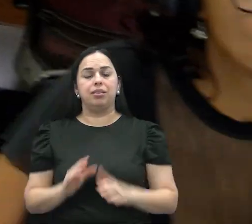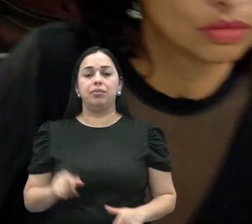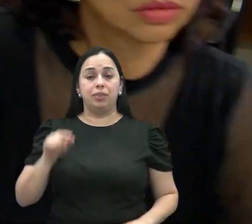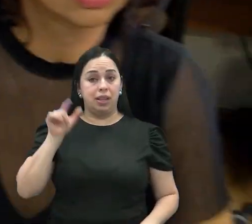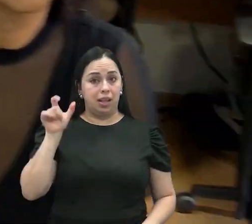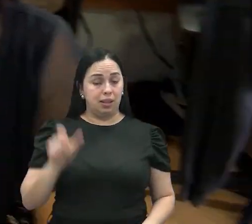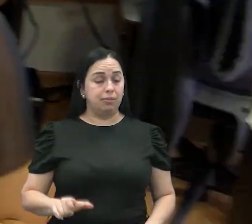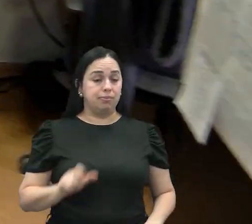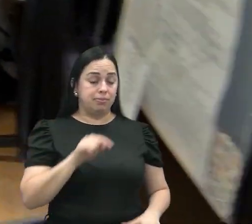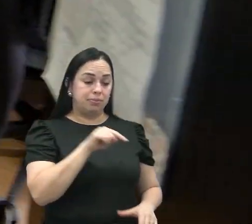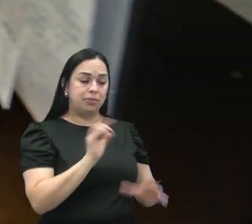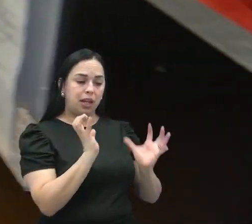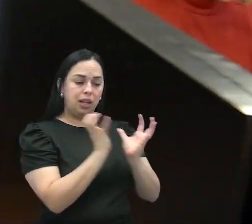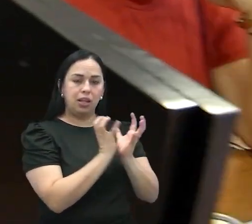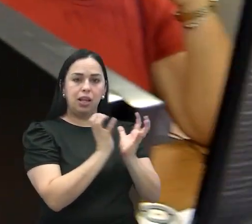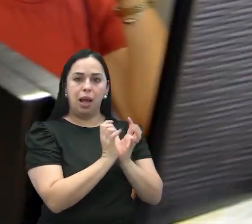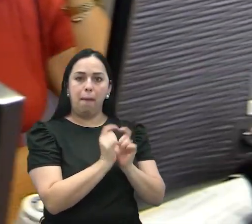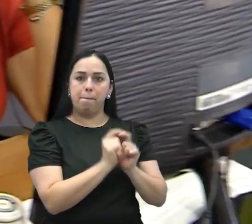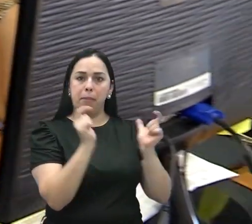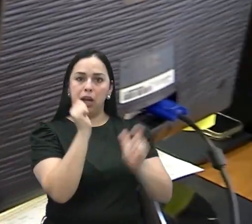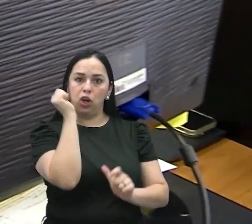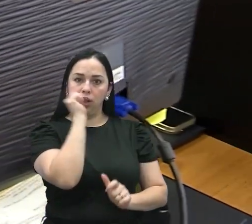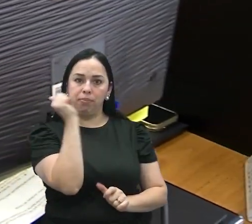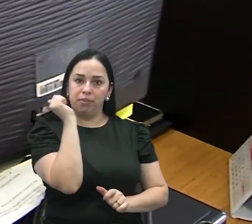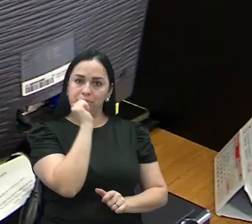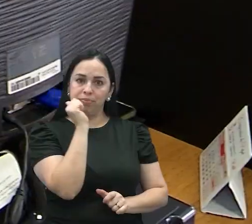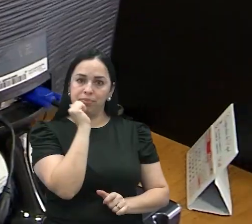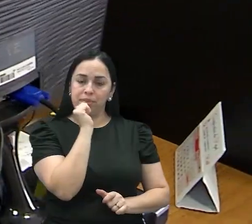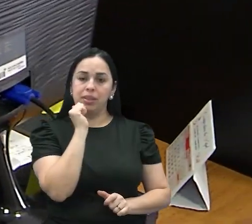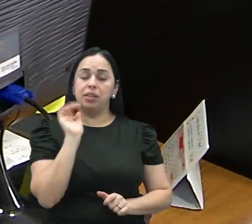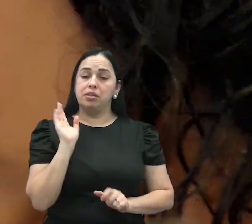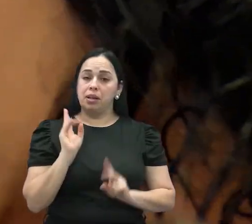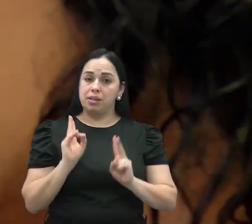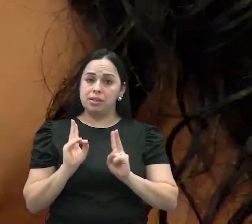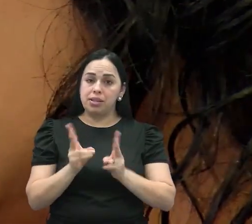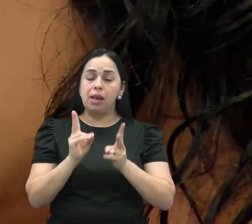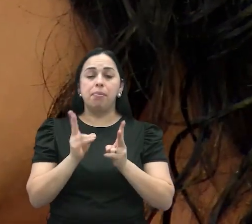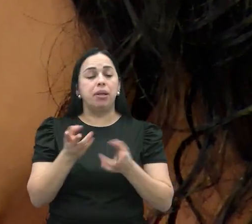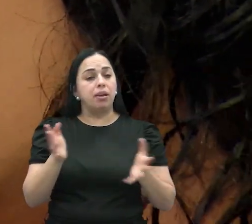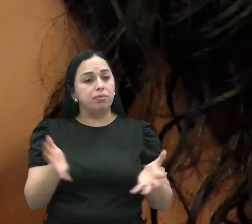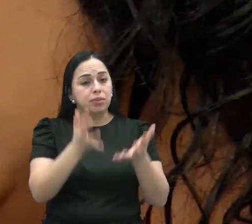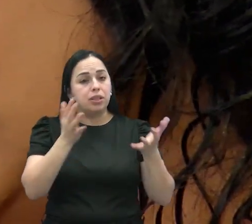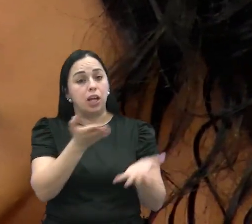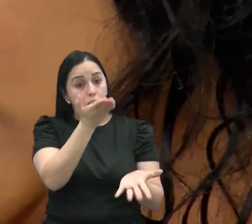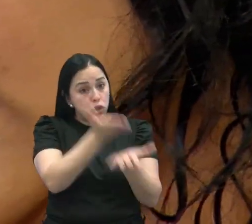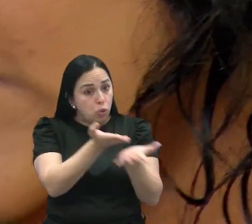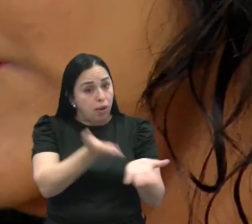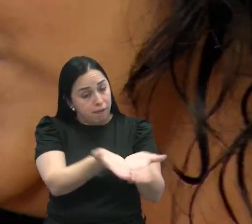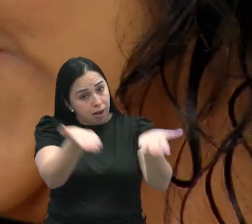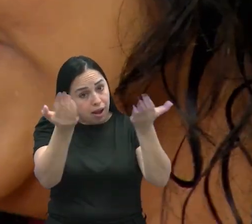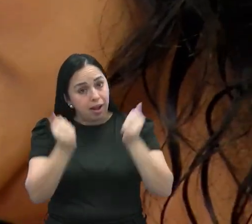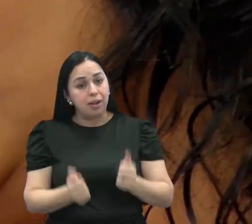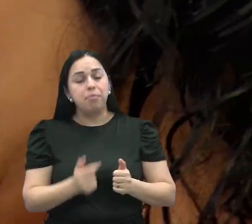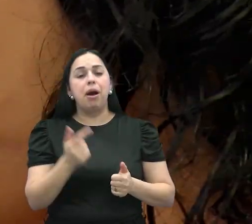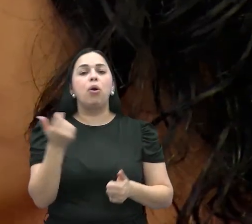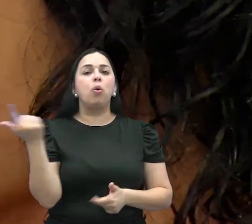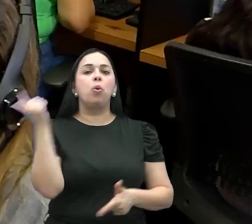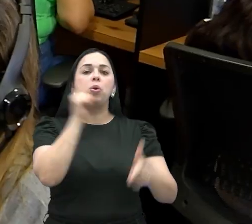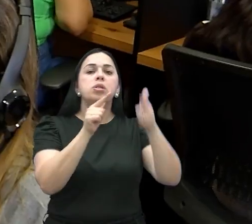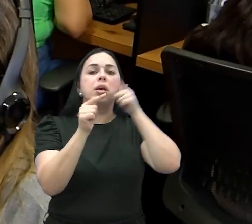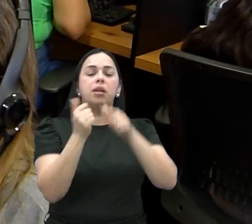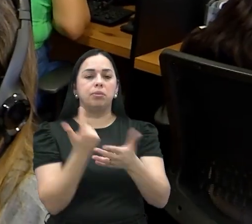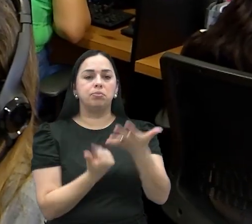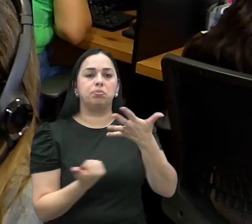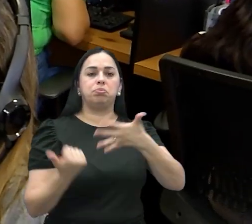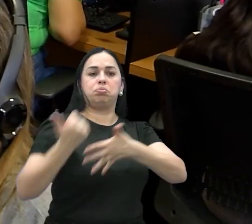A equipe que lidera é majoritariamente feminina e ela incentiva os estudos para que as funcionárias ganhem cada